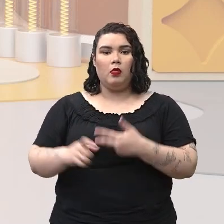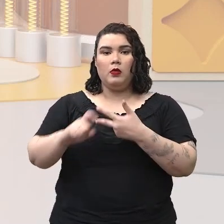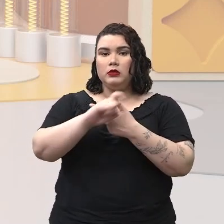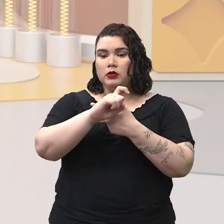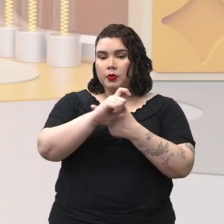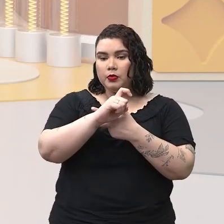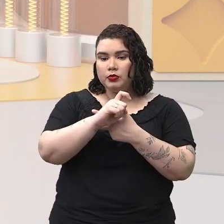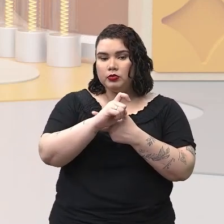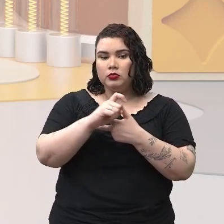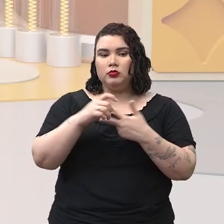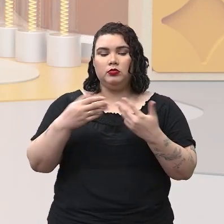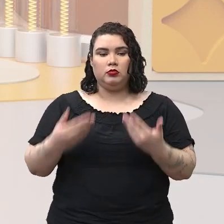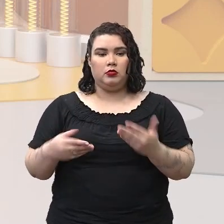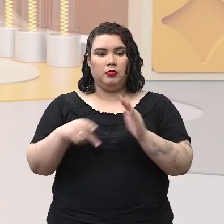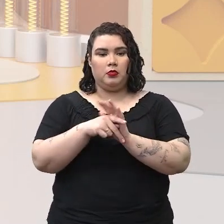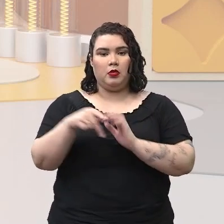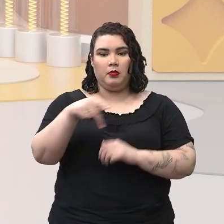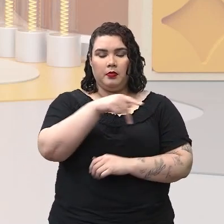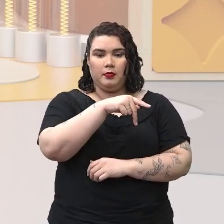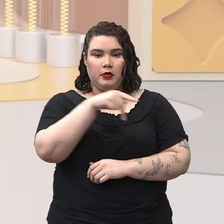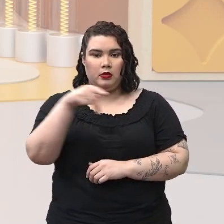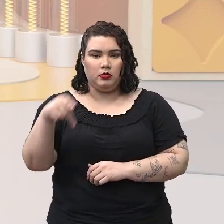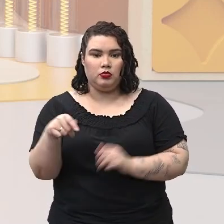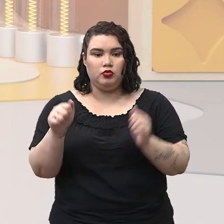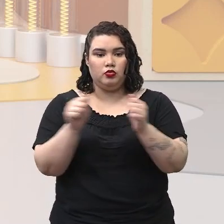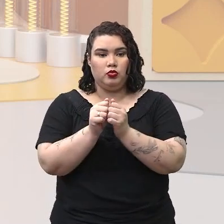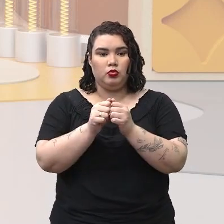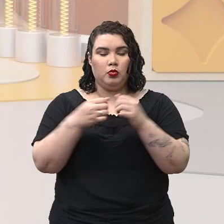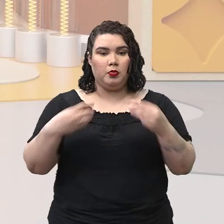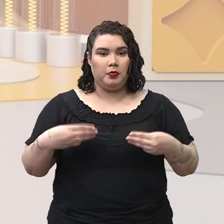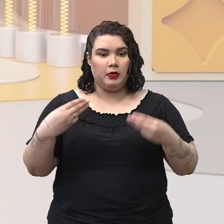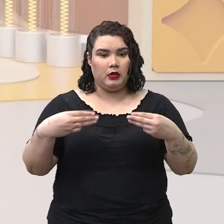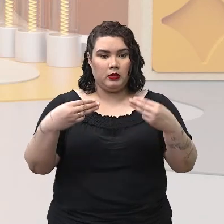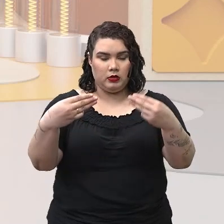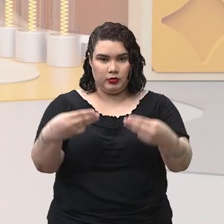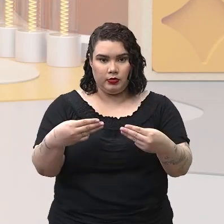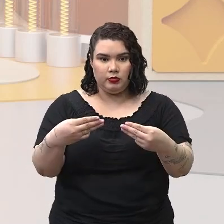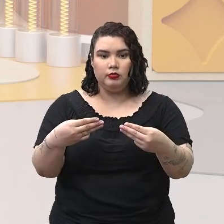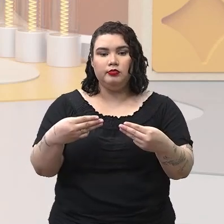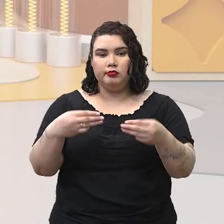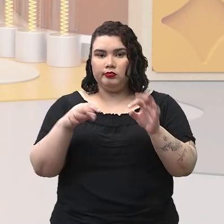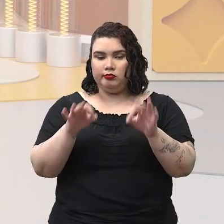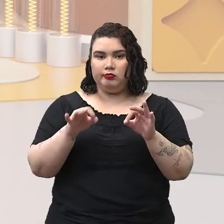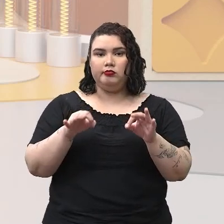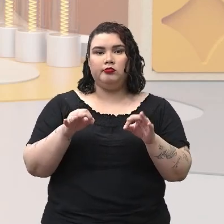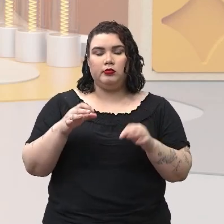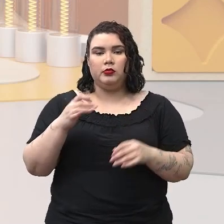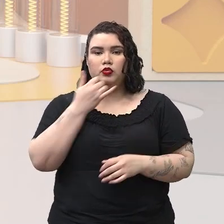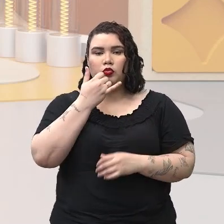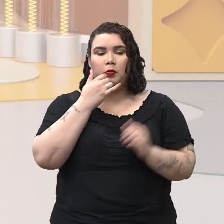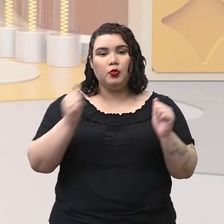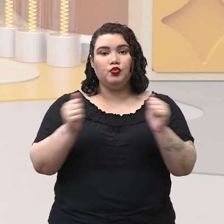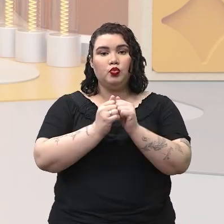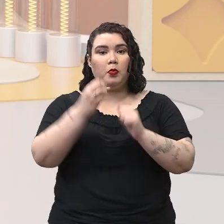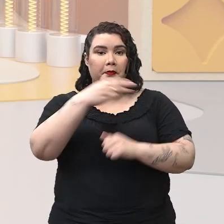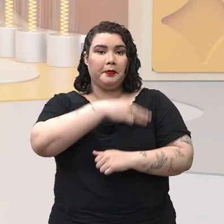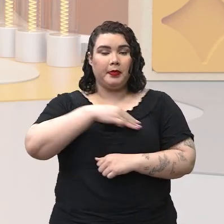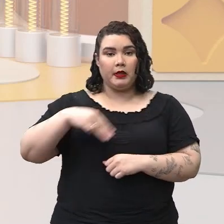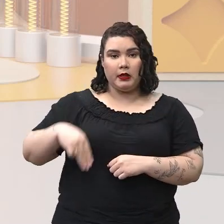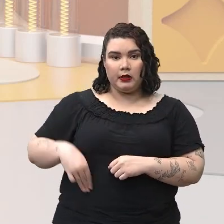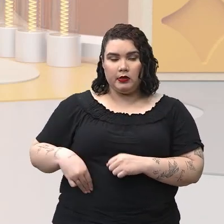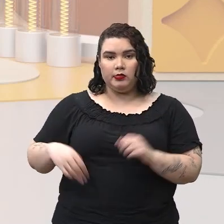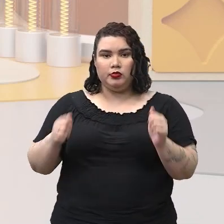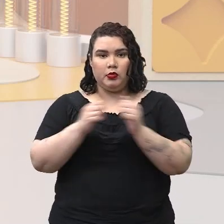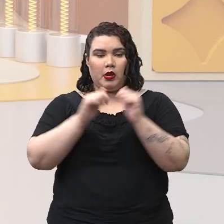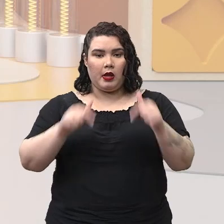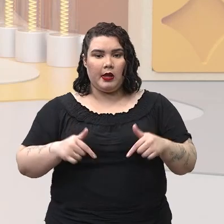que é o presidente da República junto com os seus ministros, né? E eles atuam, né? Eles agem na população,